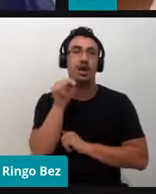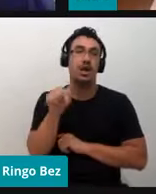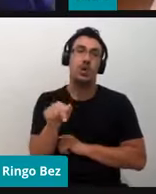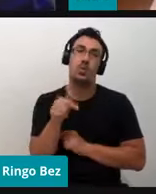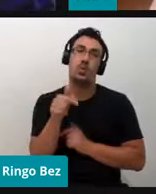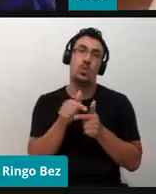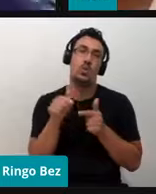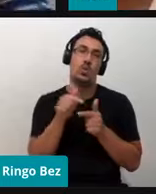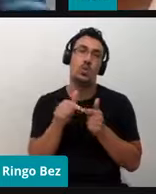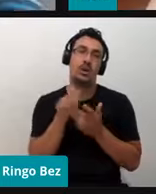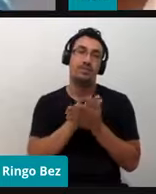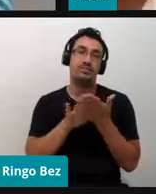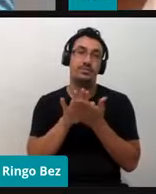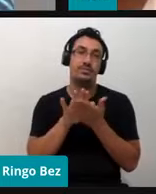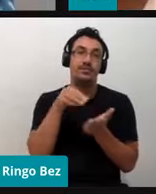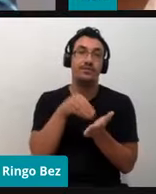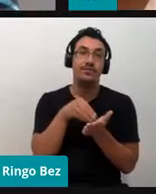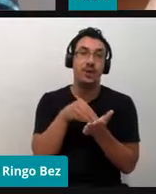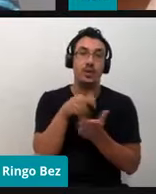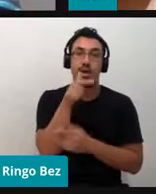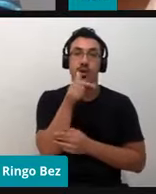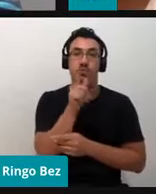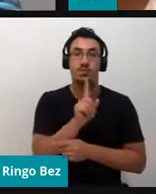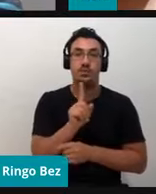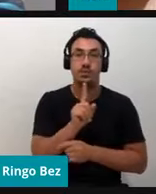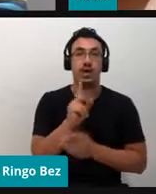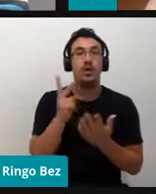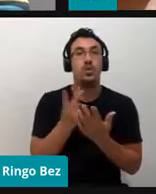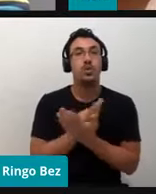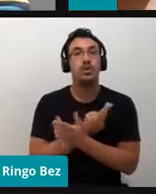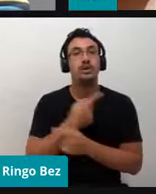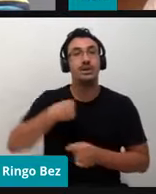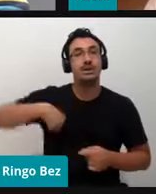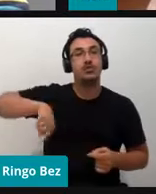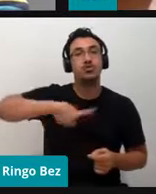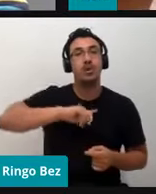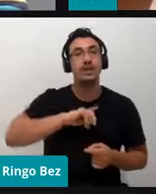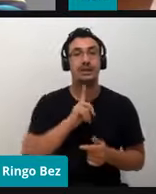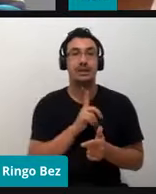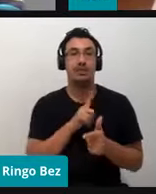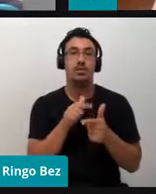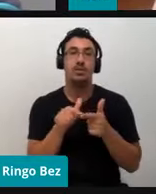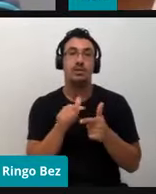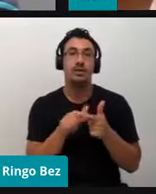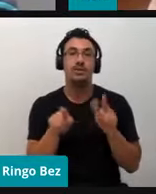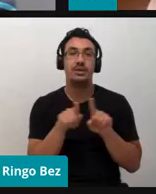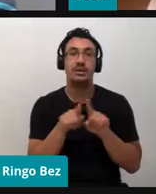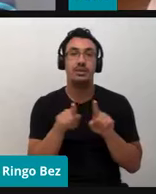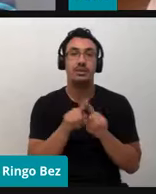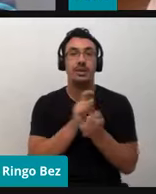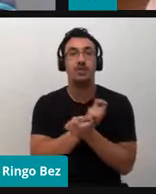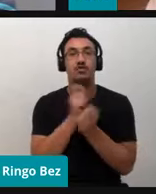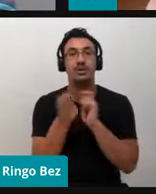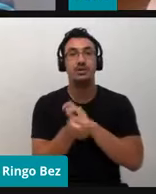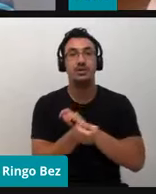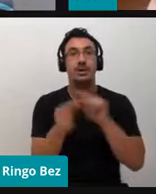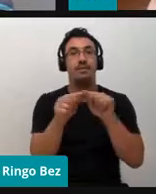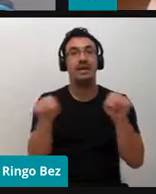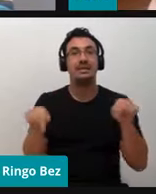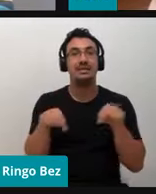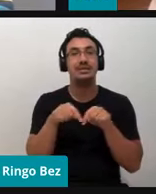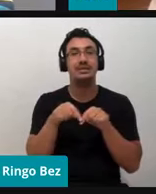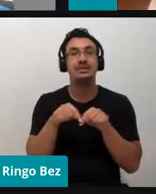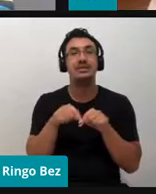de escassez hídrica. O que ocorre é que aqui nós também temos problemas de conversão das bacias hidrográficas. E quando